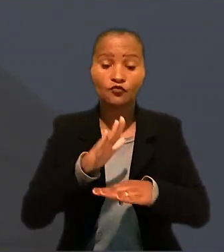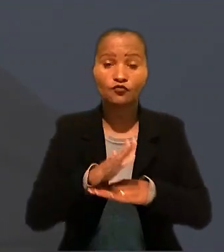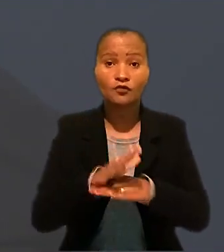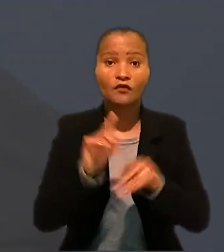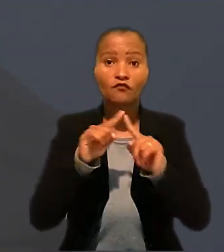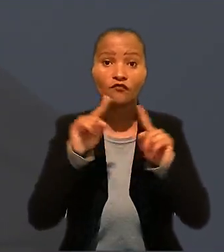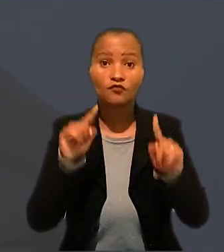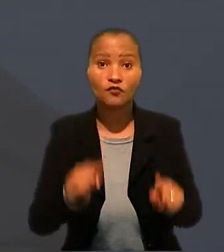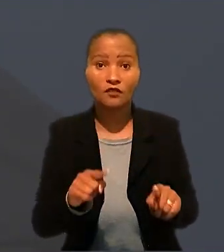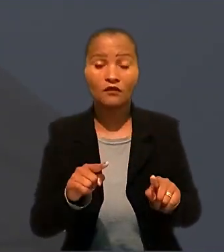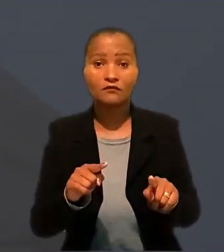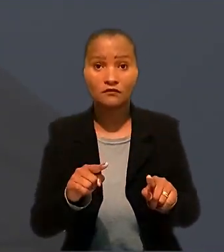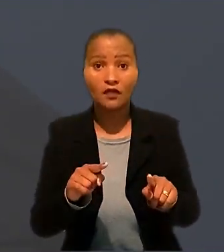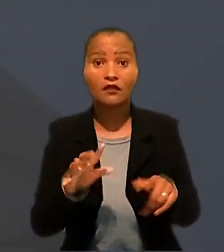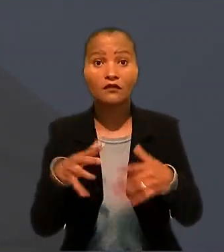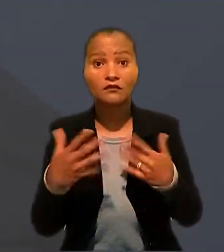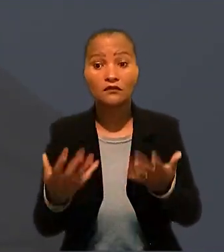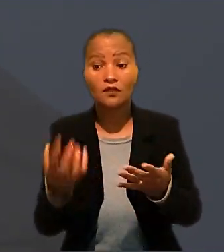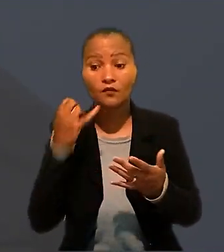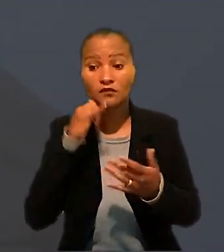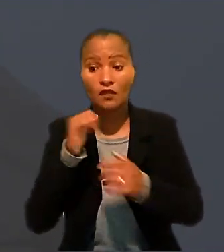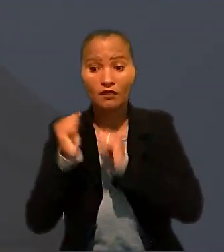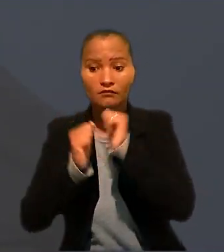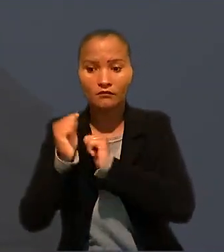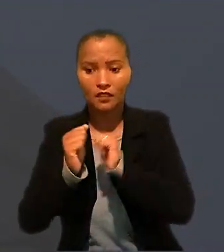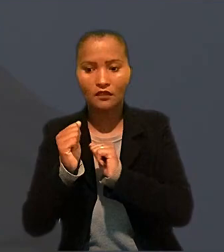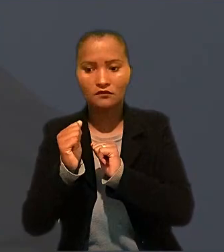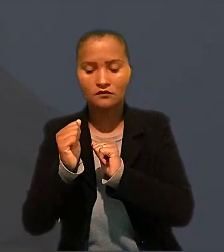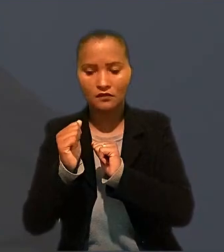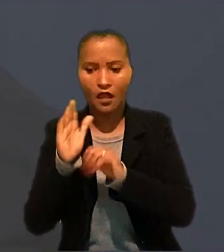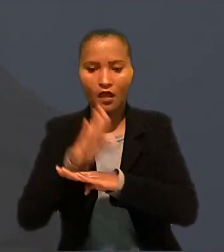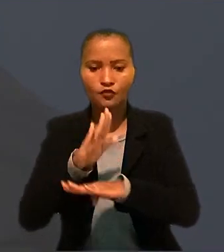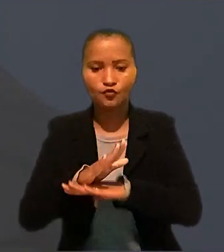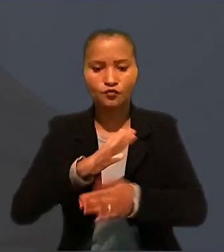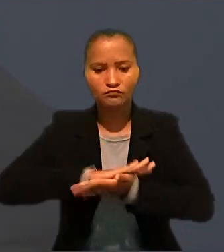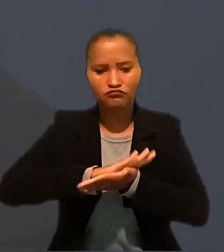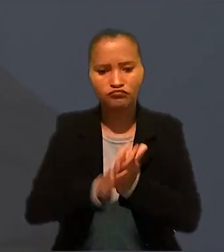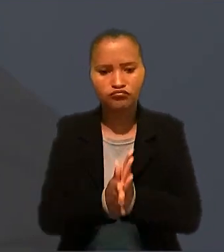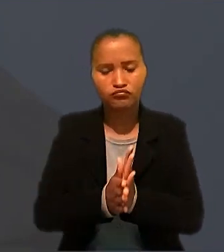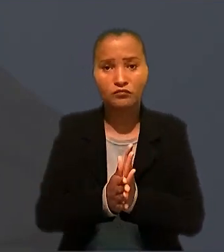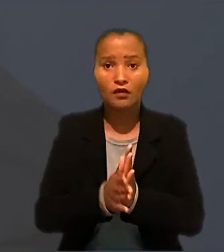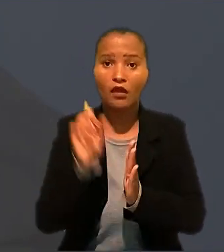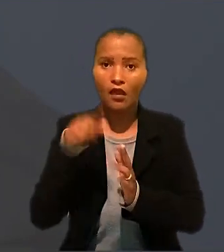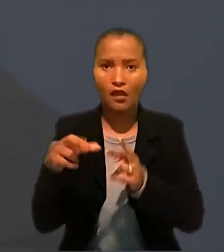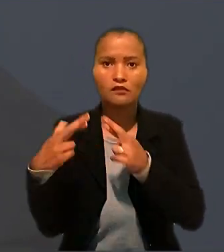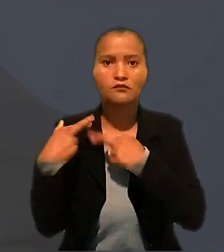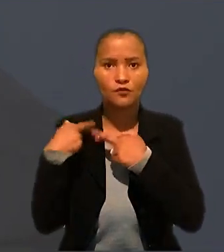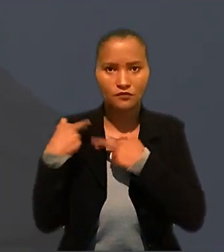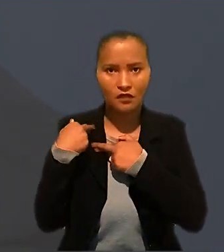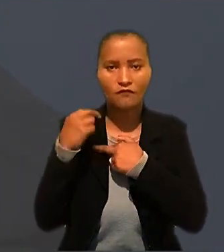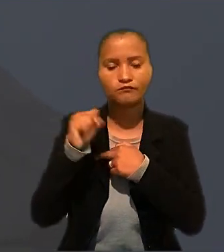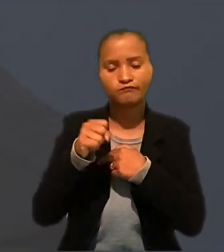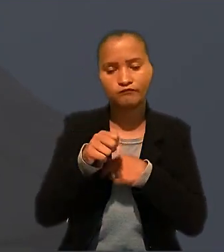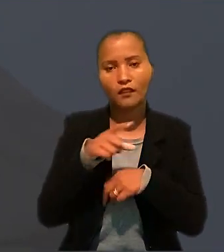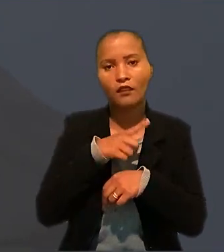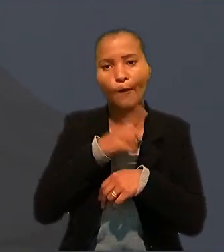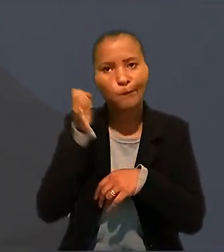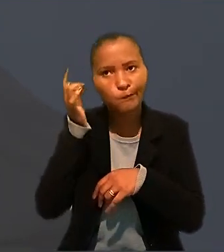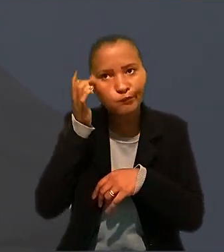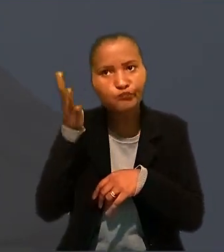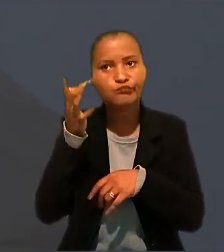que promove o ato de discriminação e por isso mesmo passa a ser responsável tanto quanto o empregador. Há